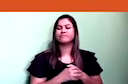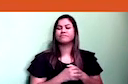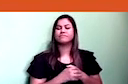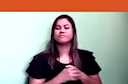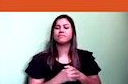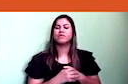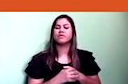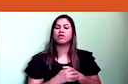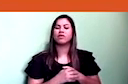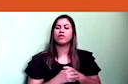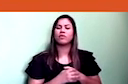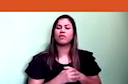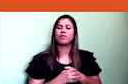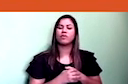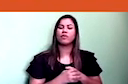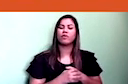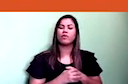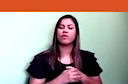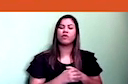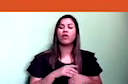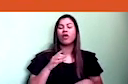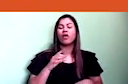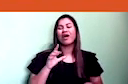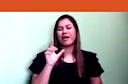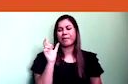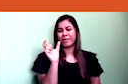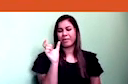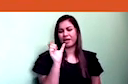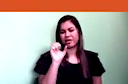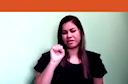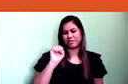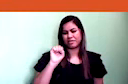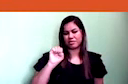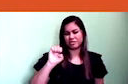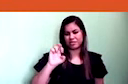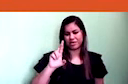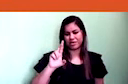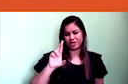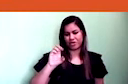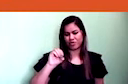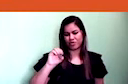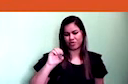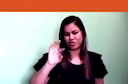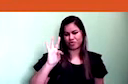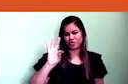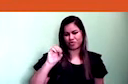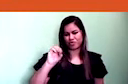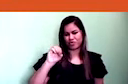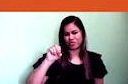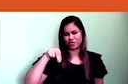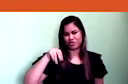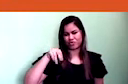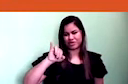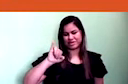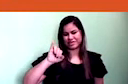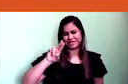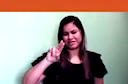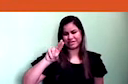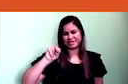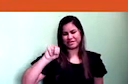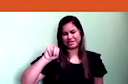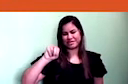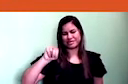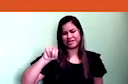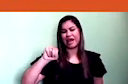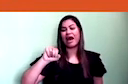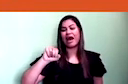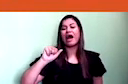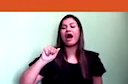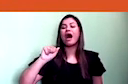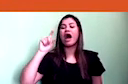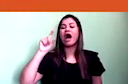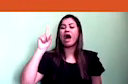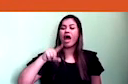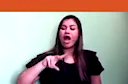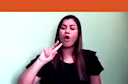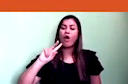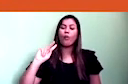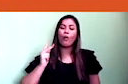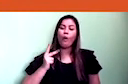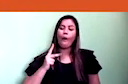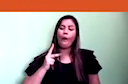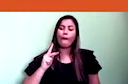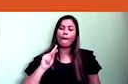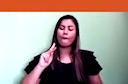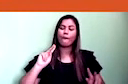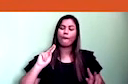é responsável pela produção de serotonina, um dos hormônios da felicidade. Então, busque promover ou produzir mais serotonina, afinal de